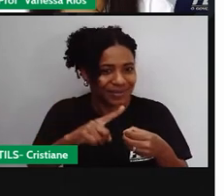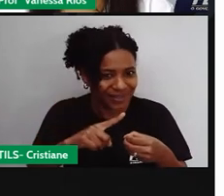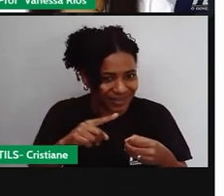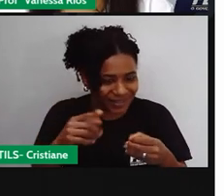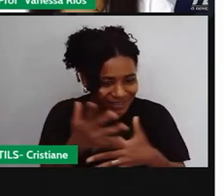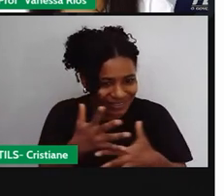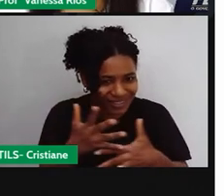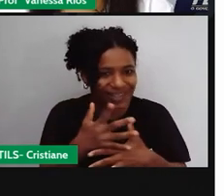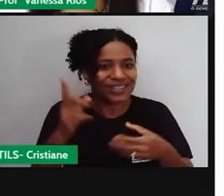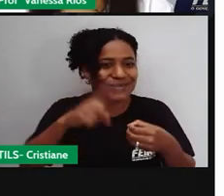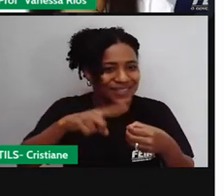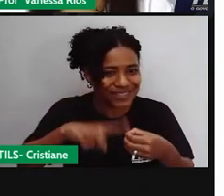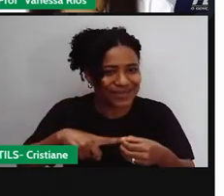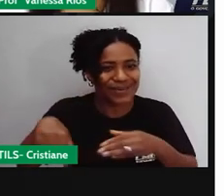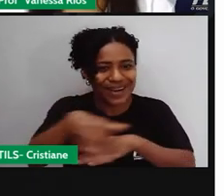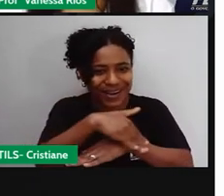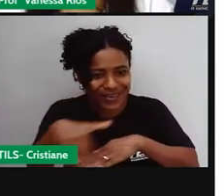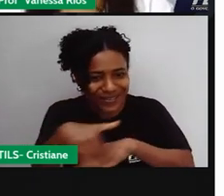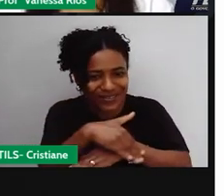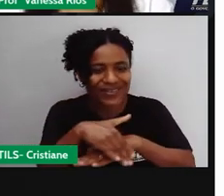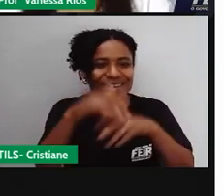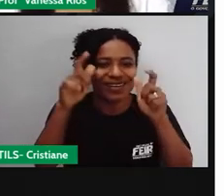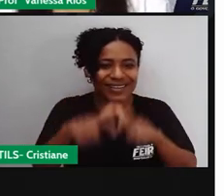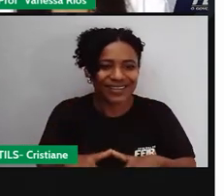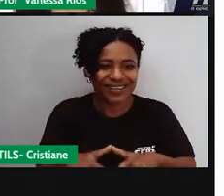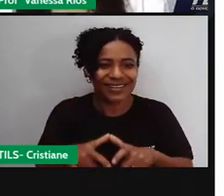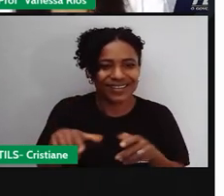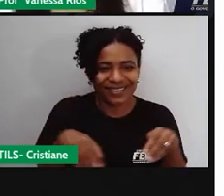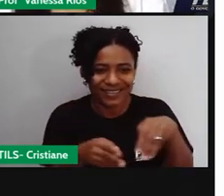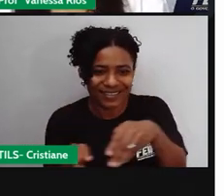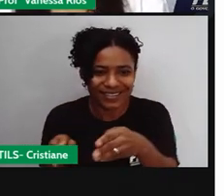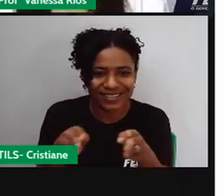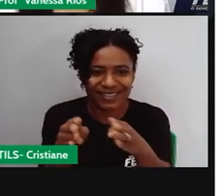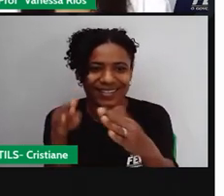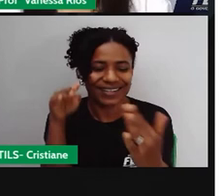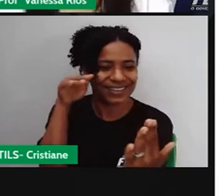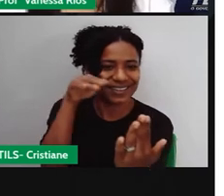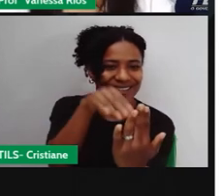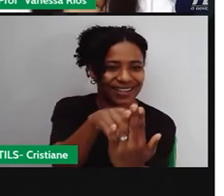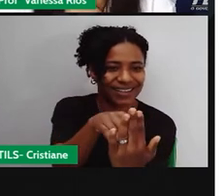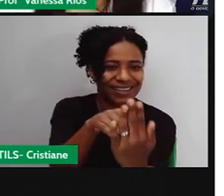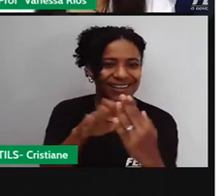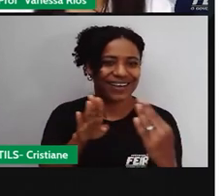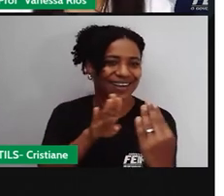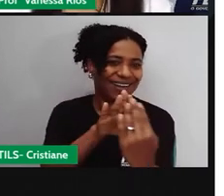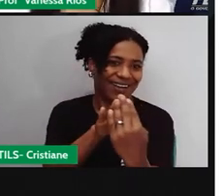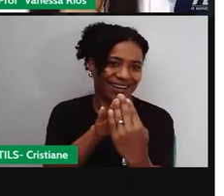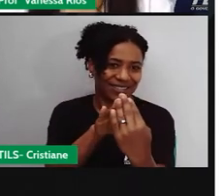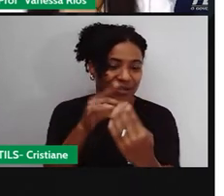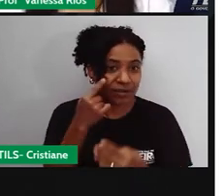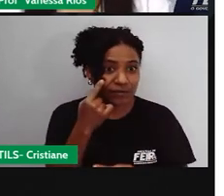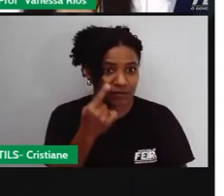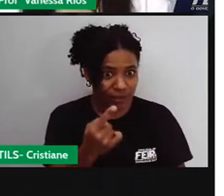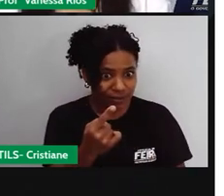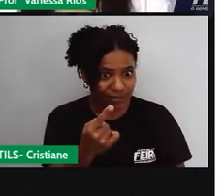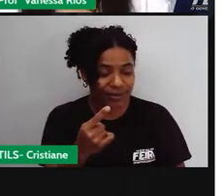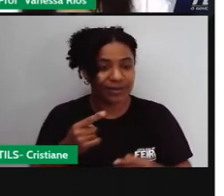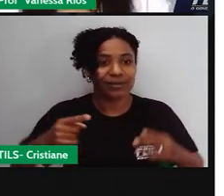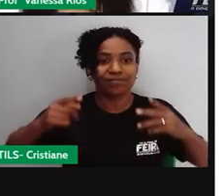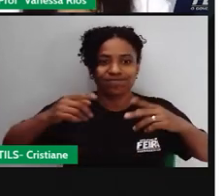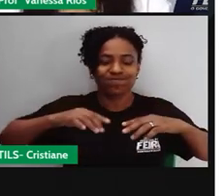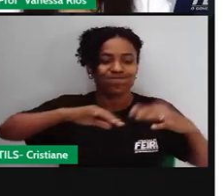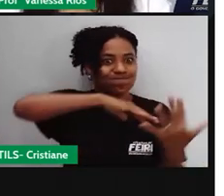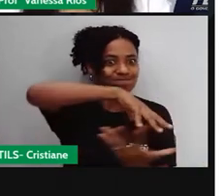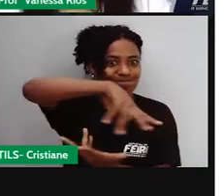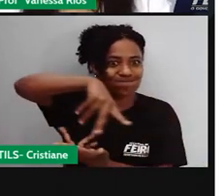município, bairro, a rua, a viela, e chega até a casa dela. Começa de algo maior e vem para algo